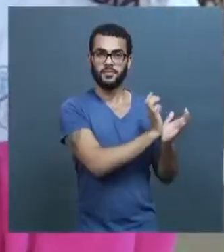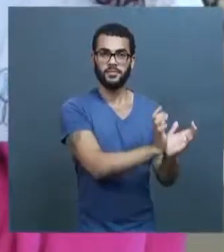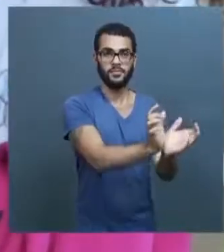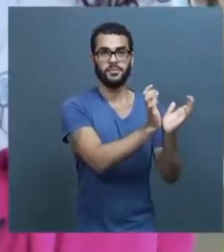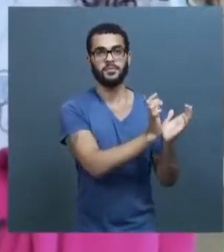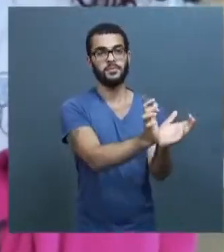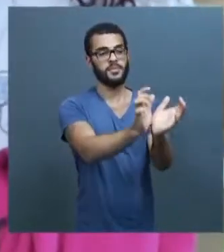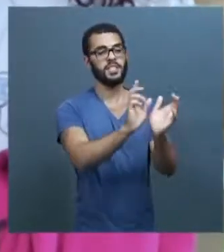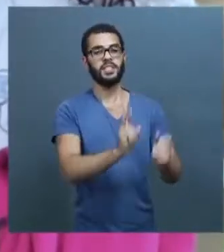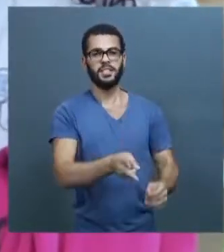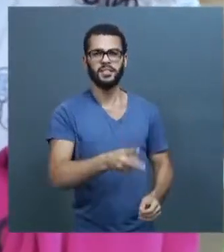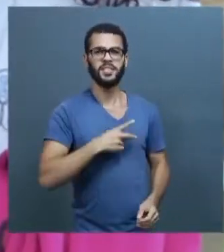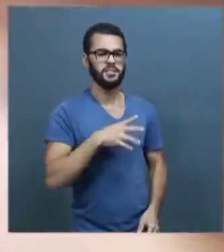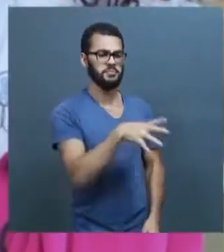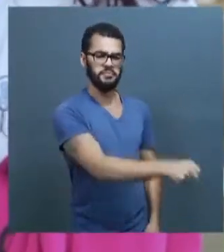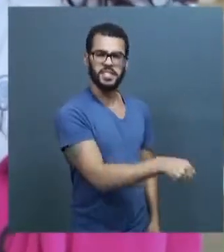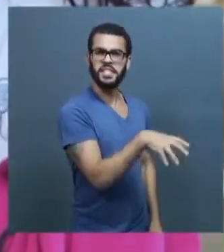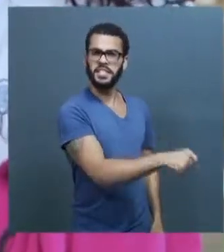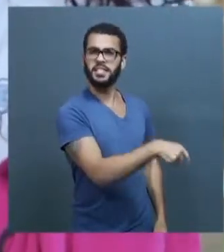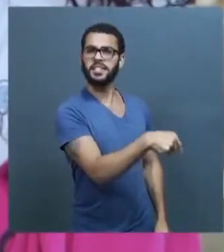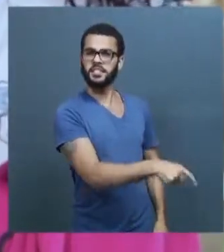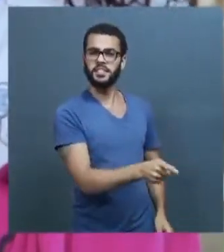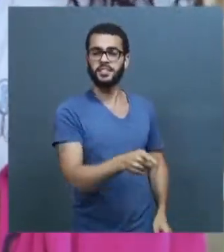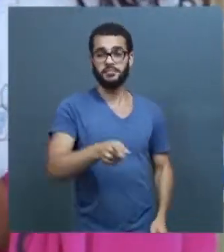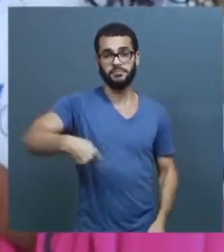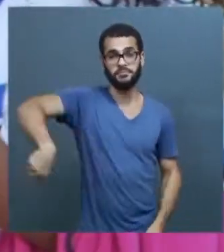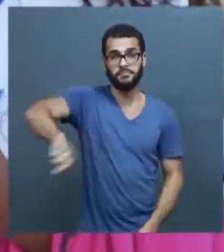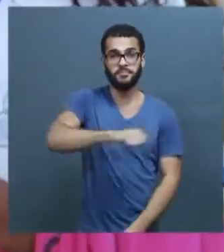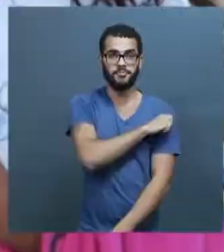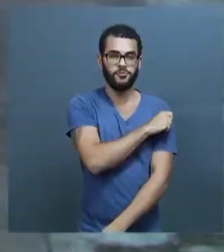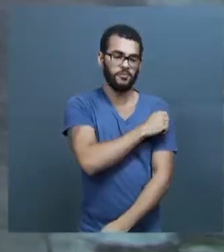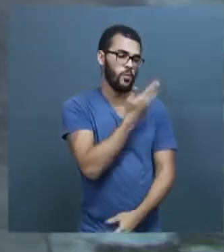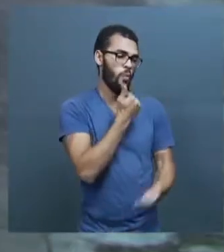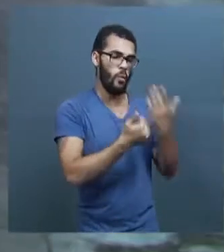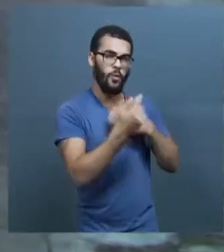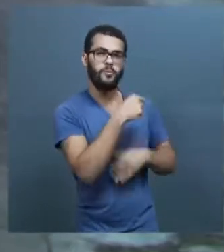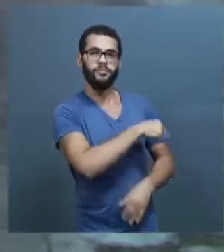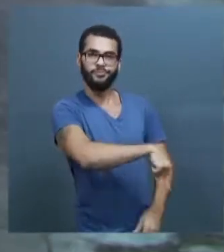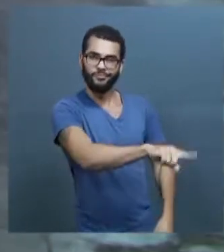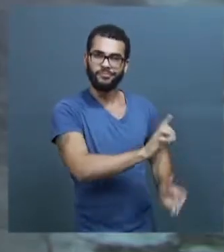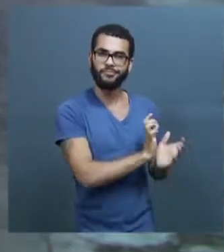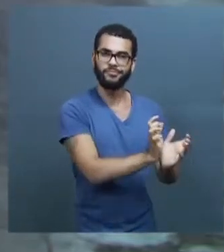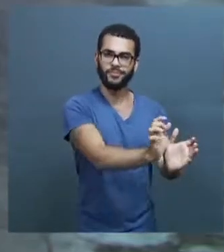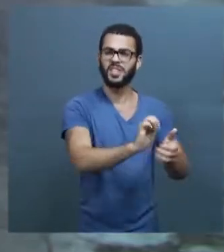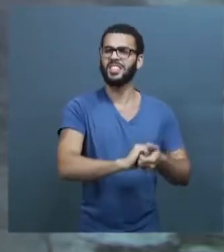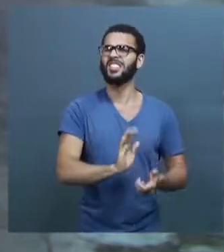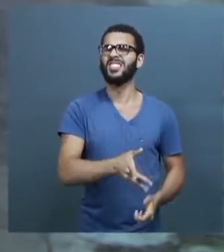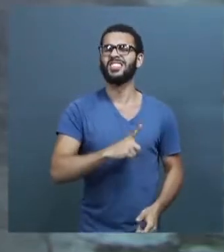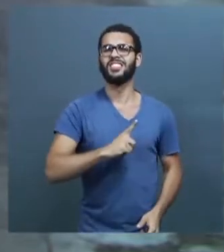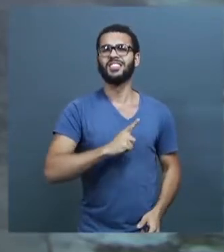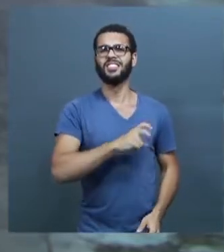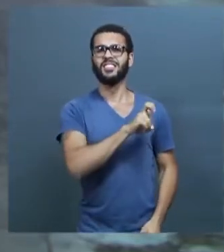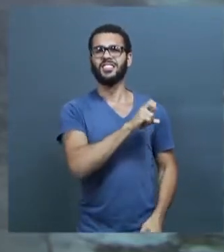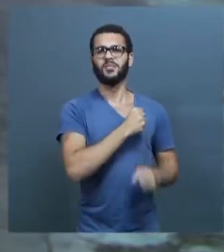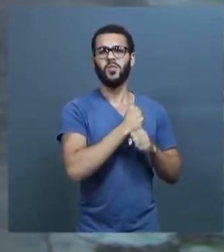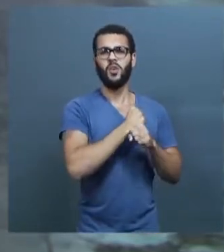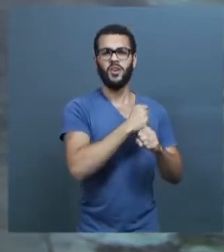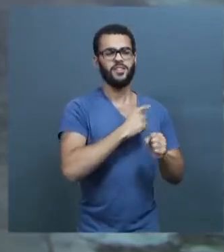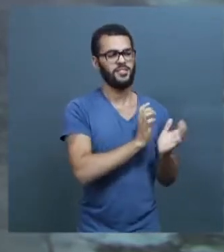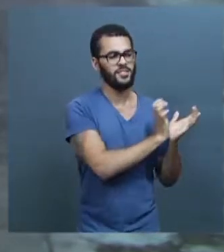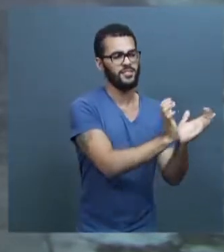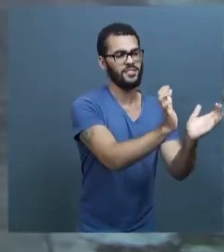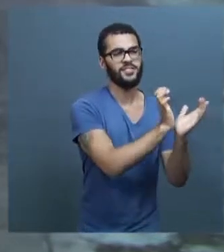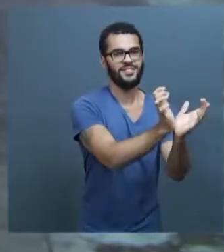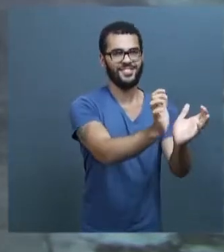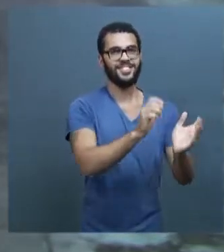semanalmente e os alunos consomem. Uma prática de alimentação saudável. A horta já tem mais ou menos 5 anos que a gente abraçou essa causa, de fazer essa